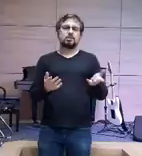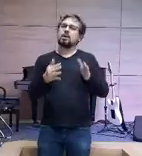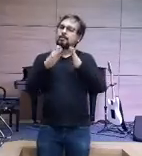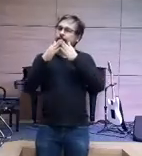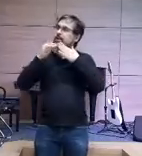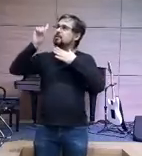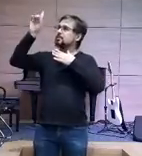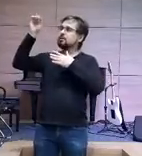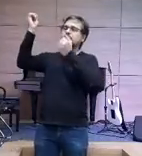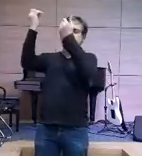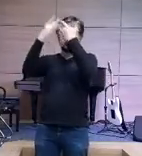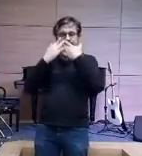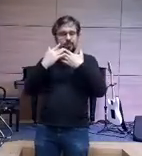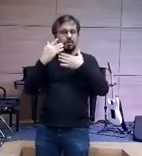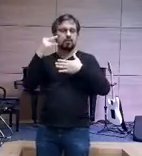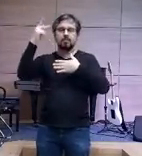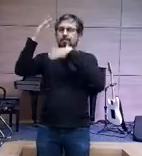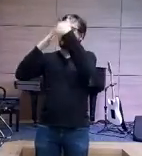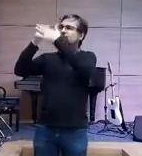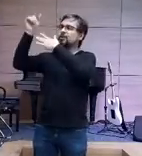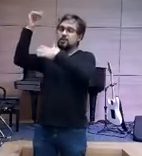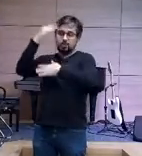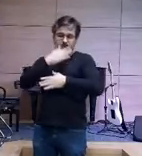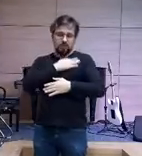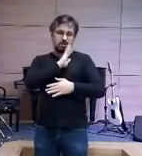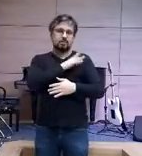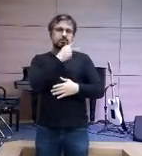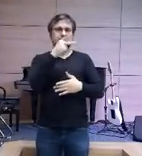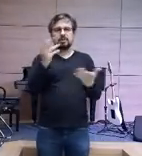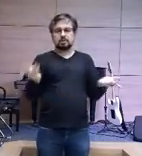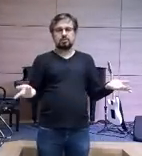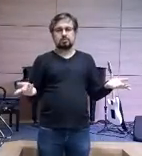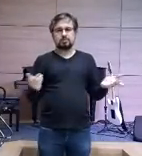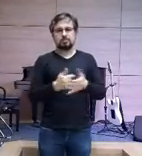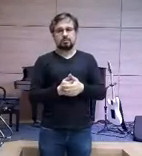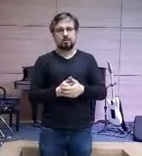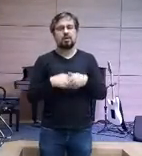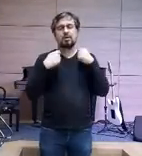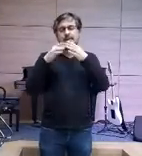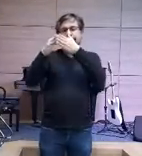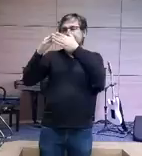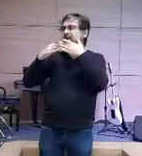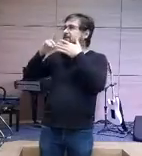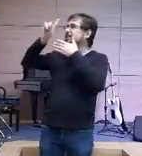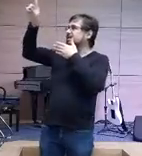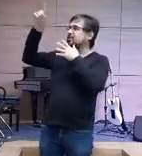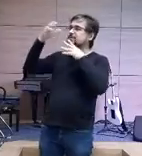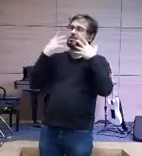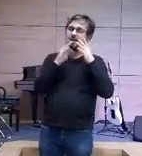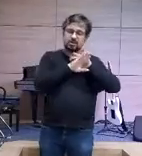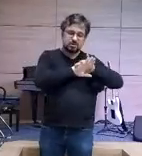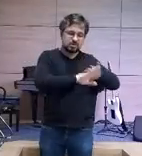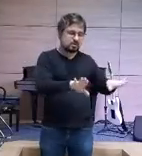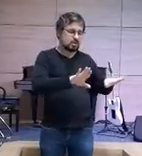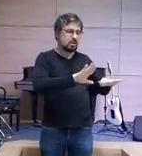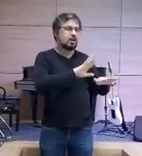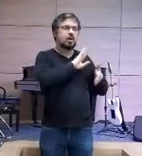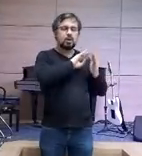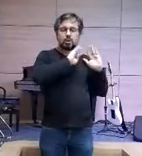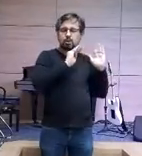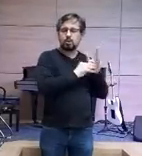peça para Deus colocar a mão no teu coração a peça para Deus tirar todo peso